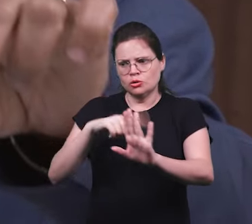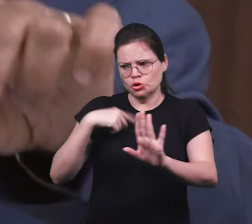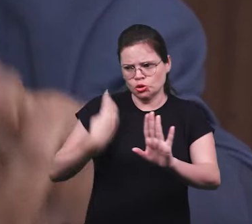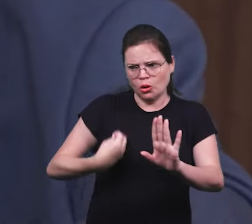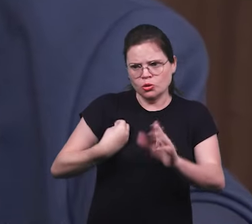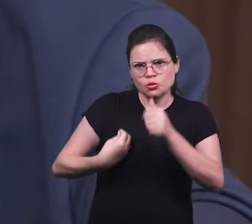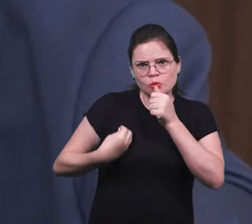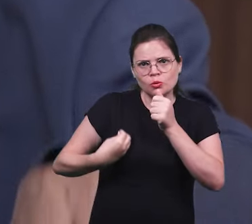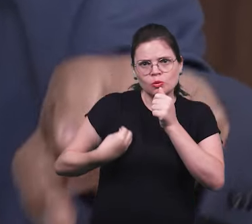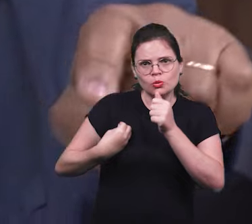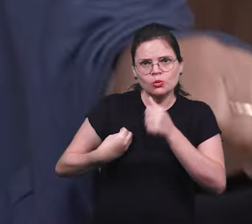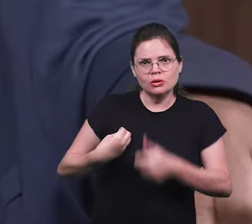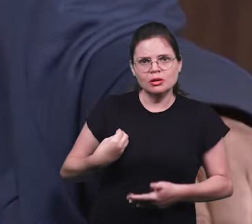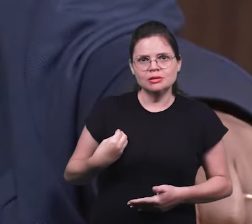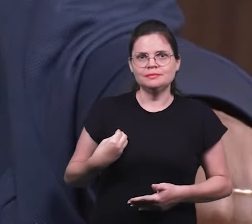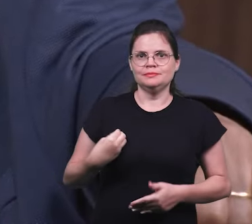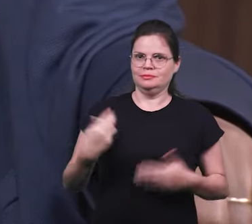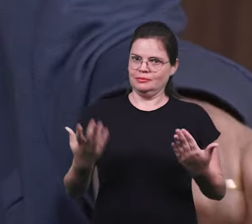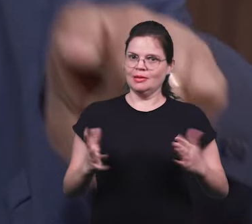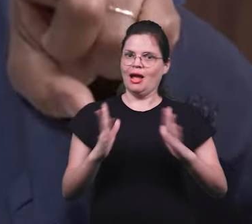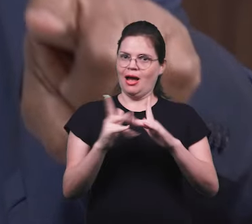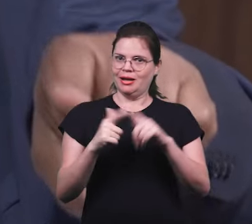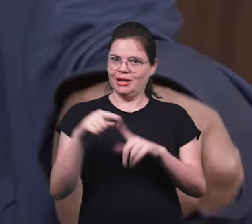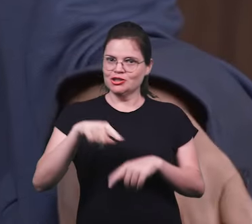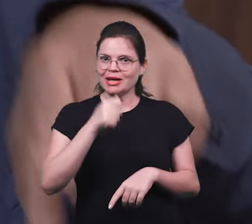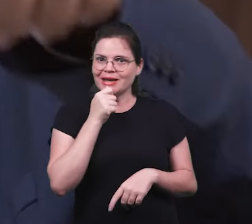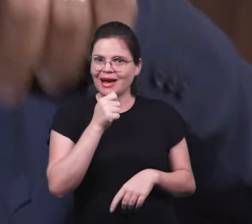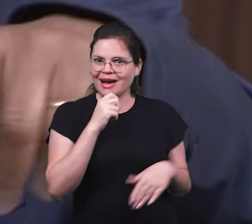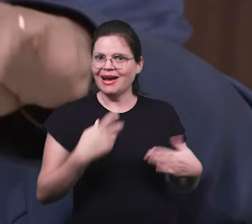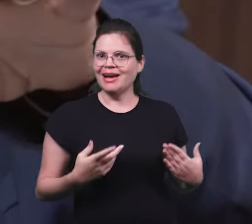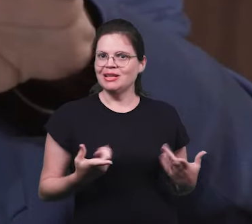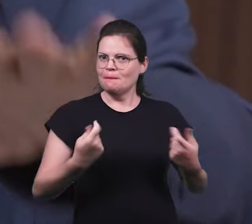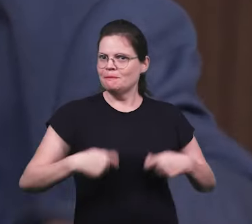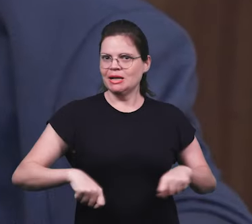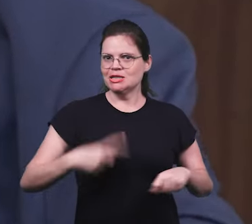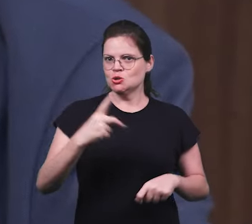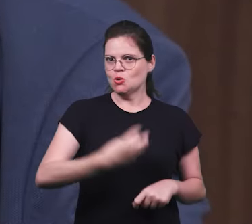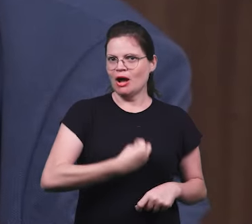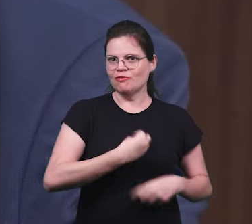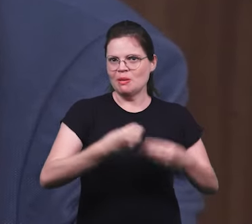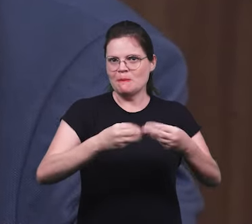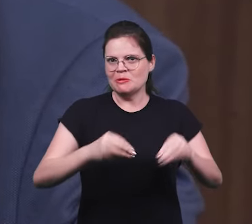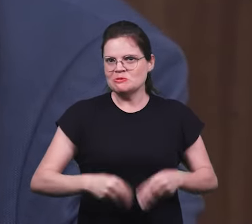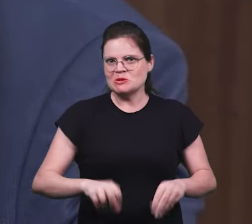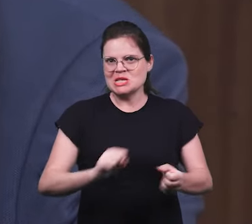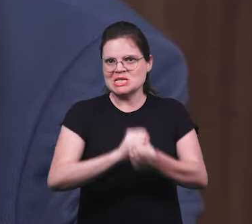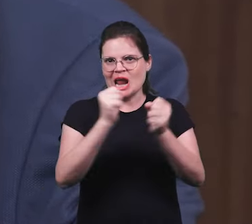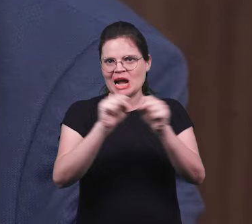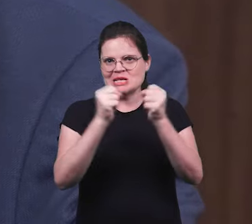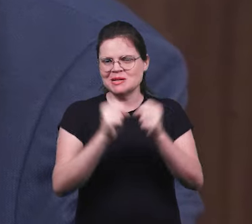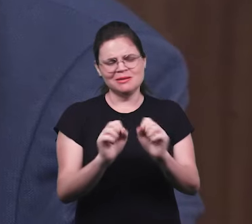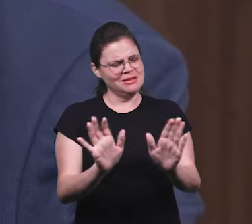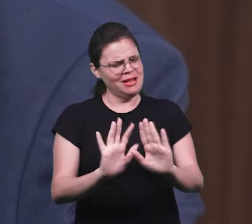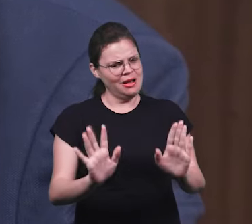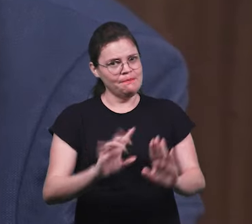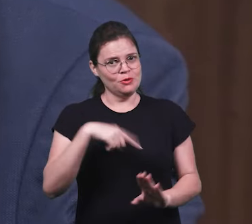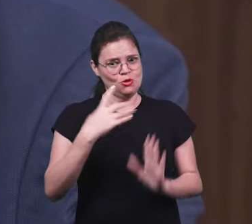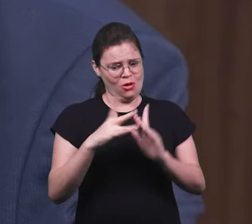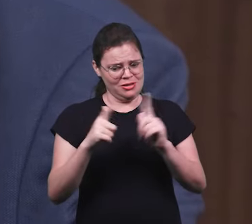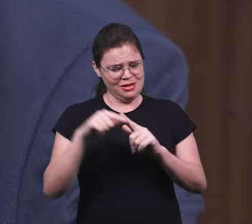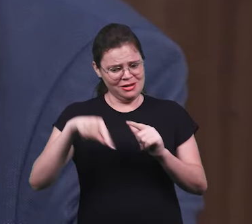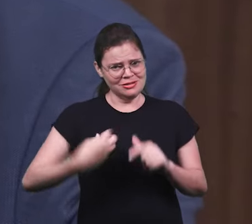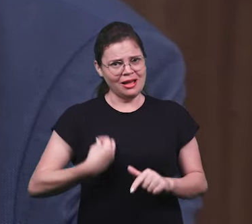nós aqui estamos. A igreja está aqui para te Amém. ajudar, para orar por você, para te assistir. Não faça de mal, não. Faz isso não. Aí o carcereiro recebeu essa